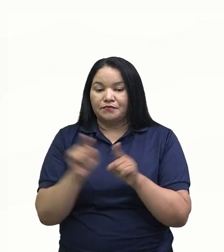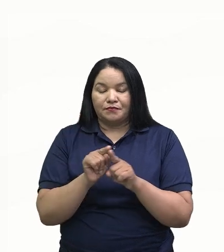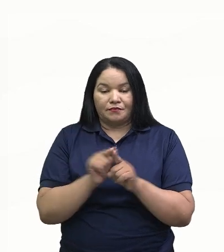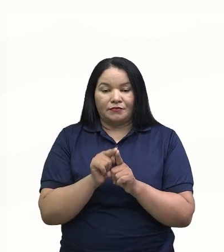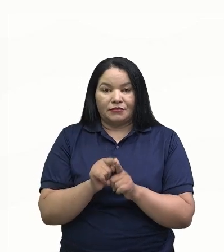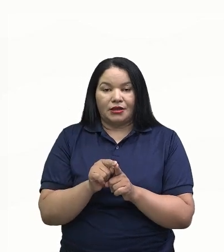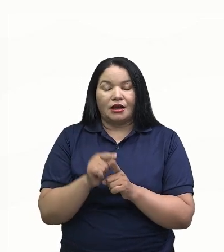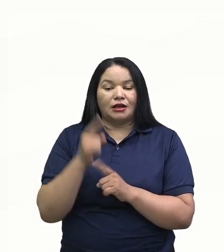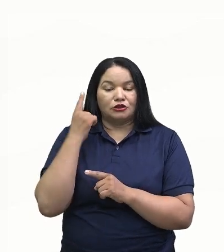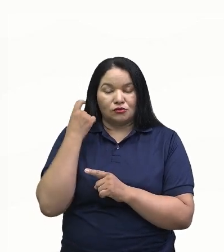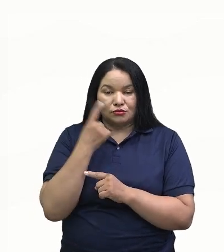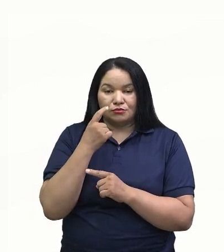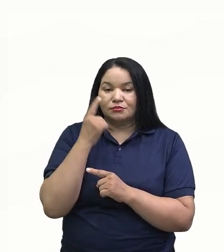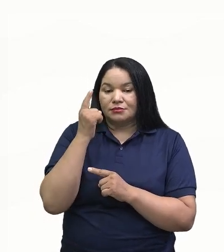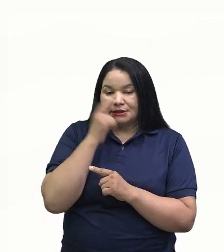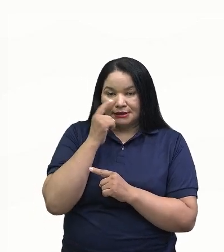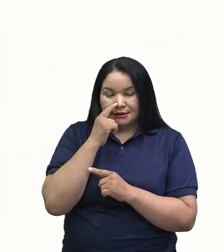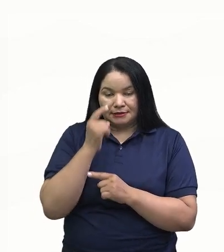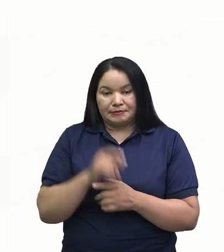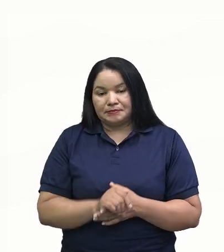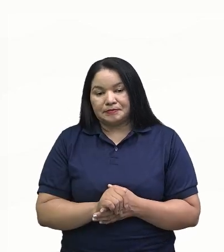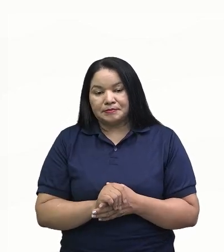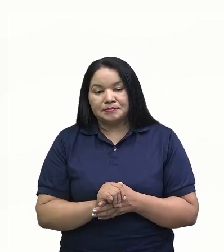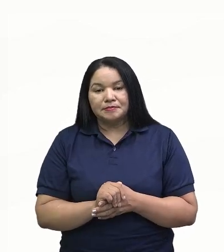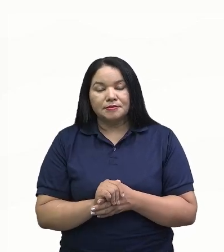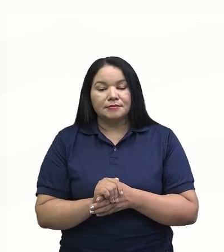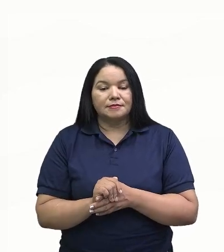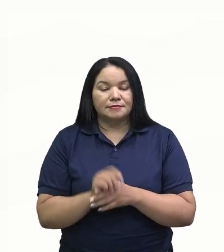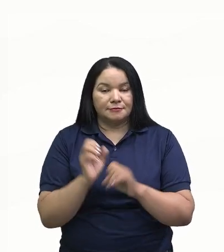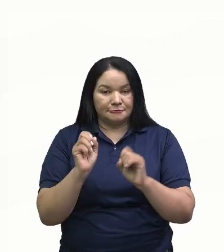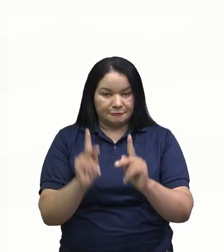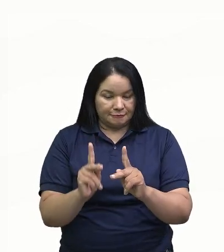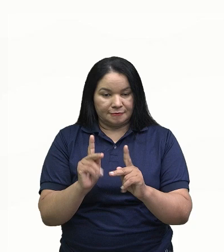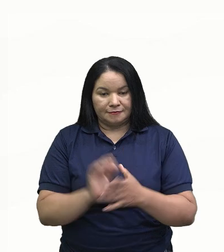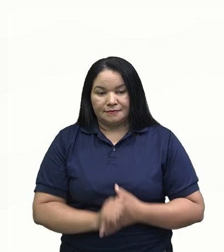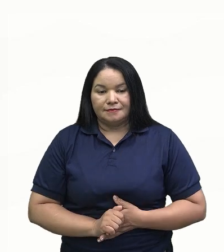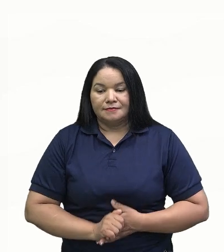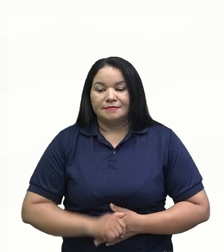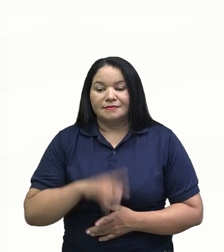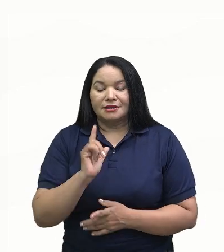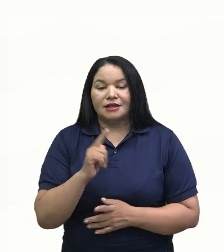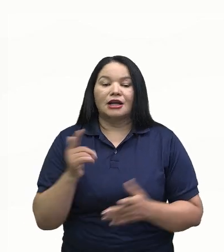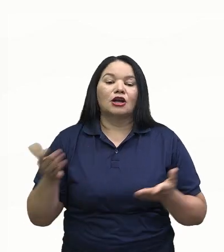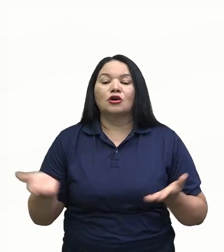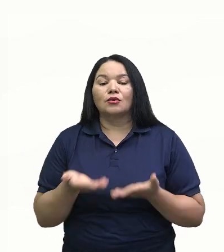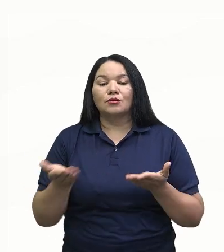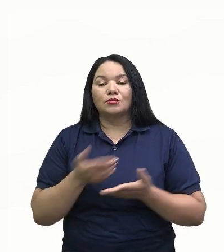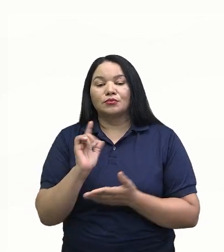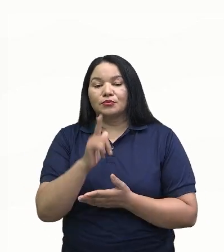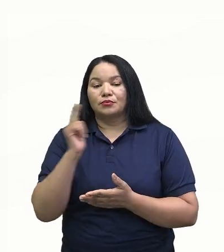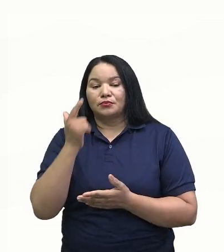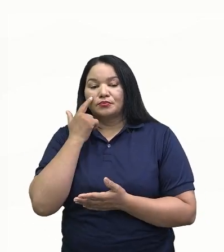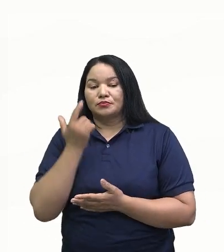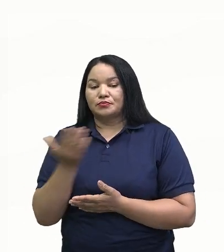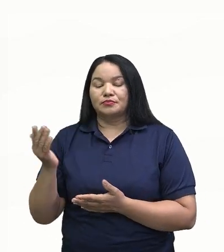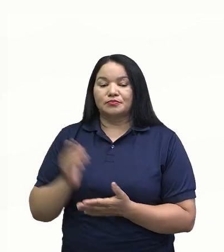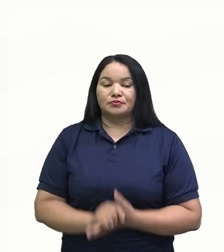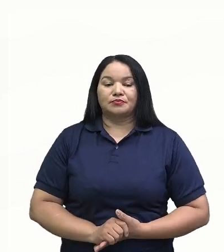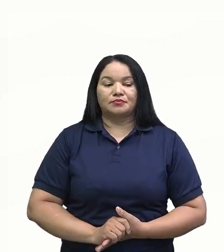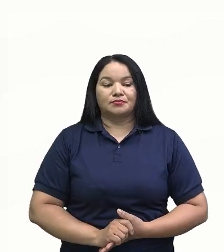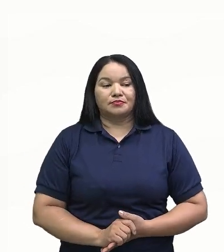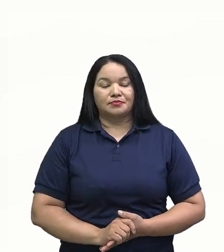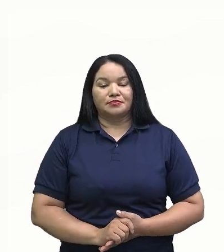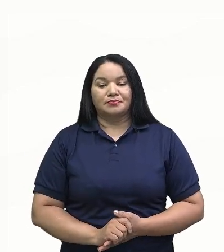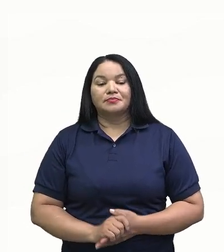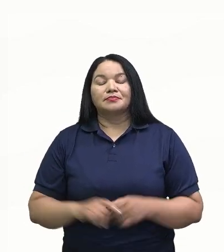isso, monossílabo nasais. Ok? Então, agora, vamos conhecer